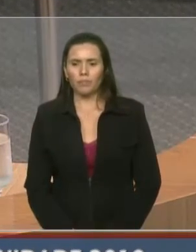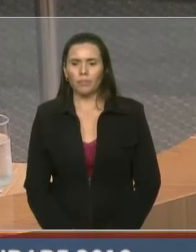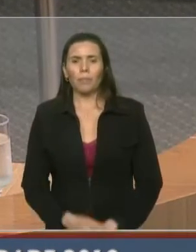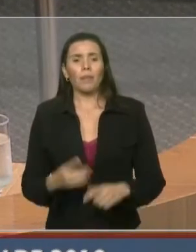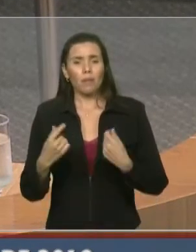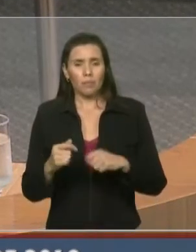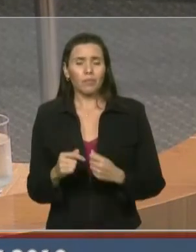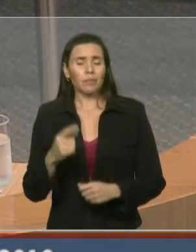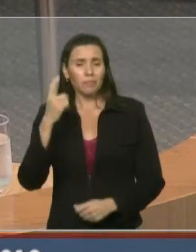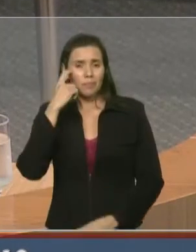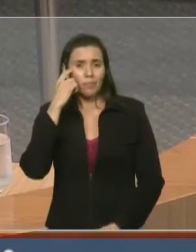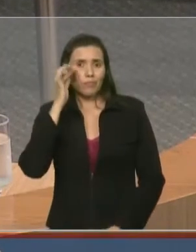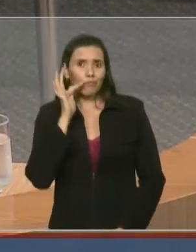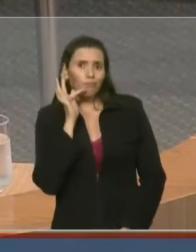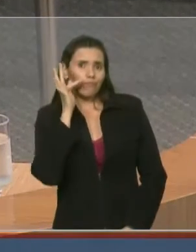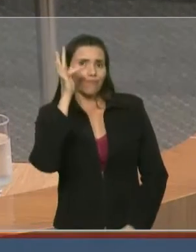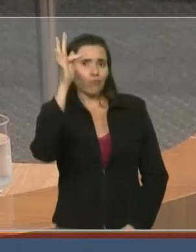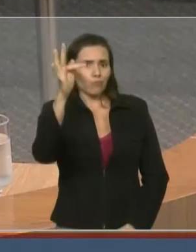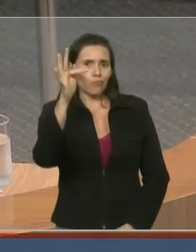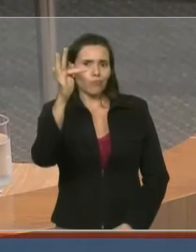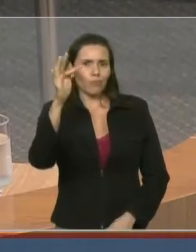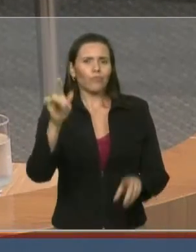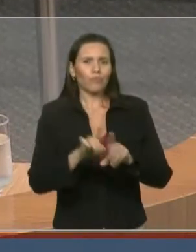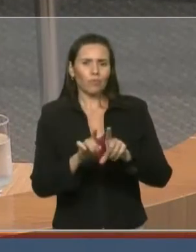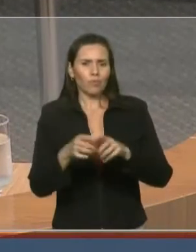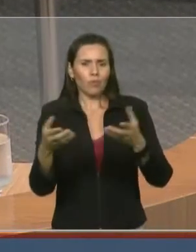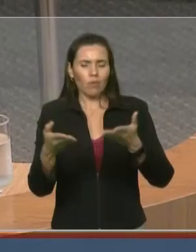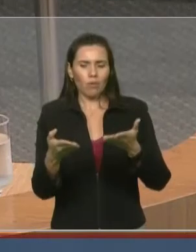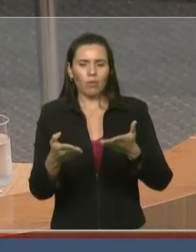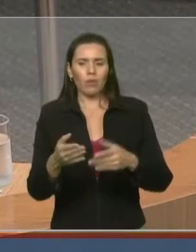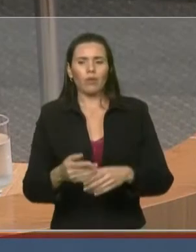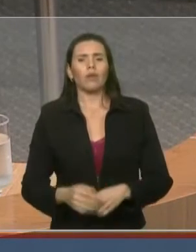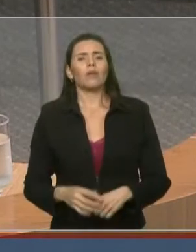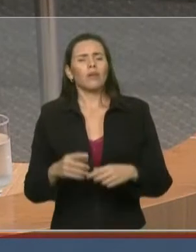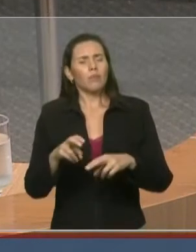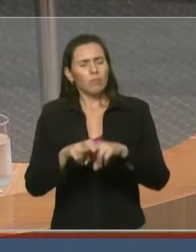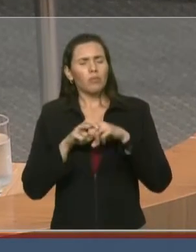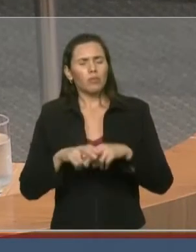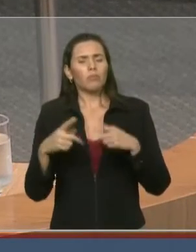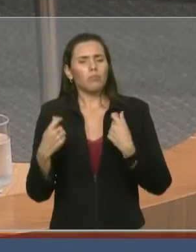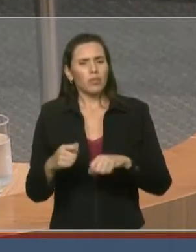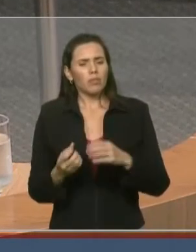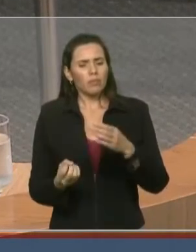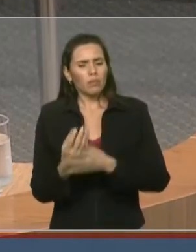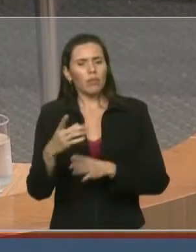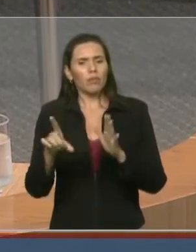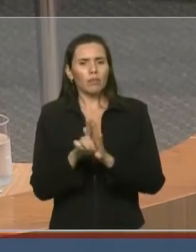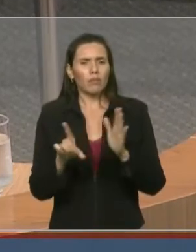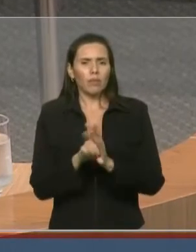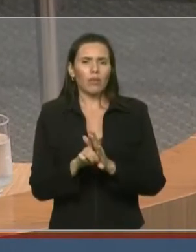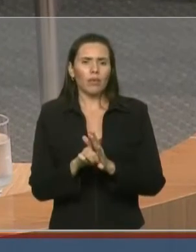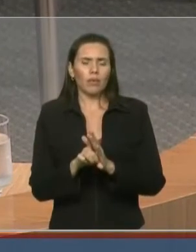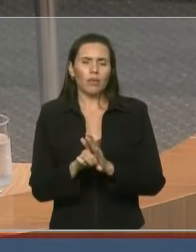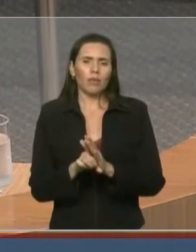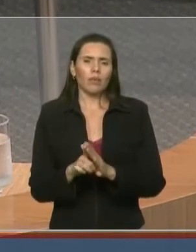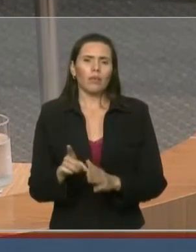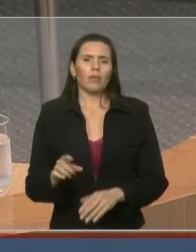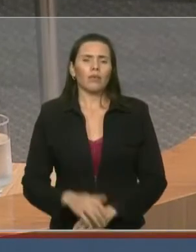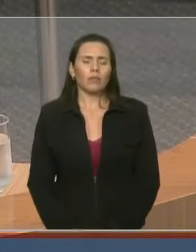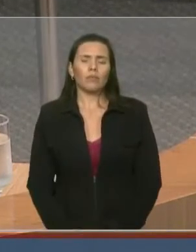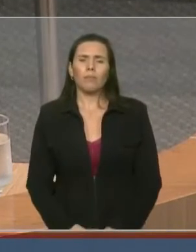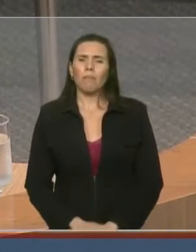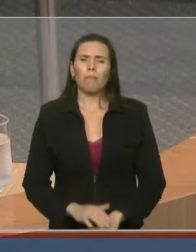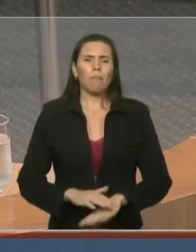longo prazo. Para isso, a gente precisa governar e a gente precisa legislar para além dos interesses eleitorais